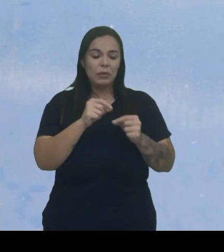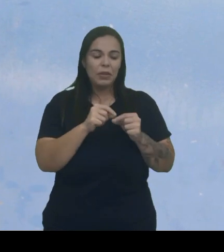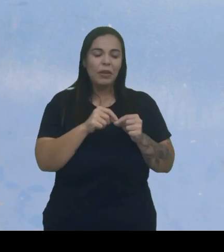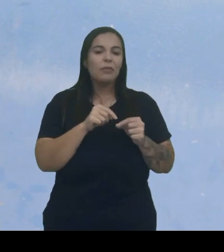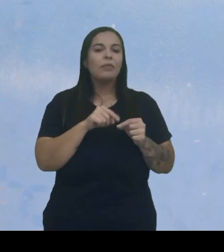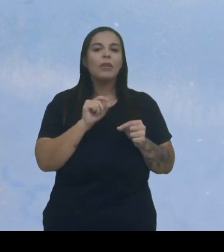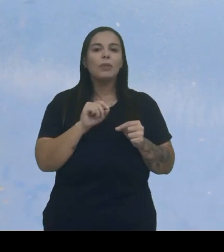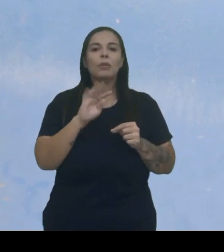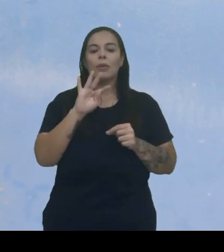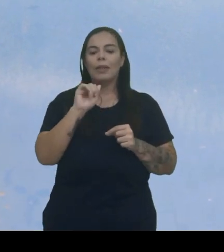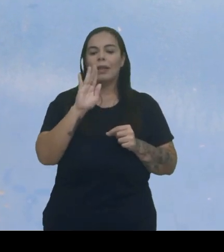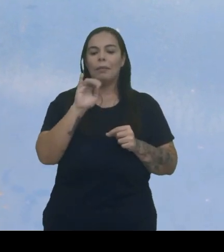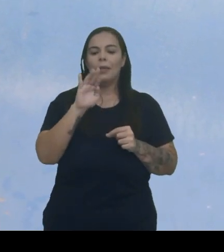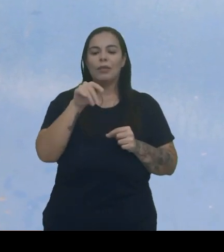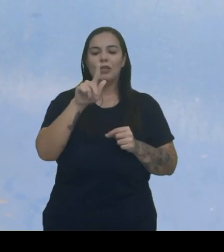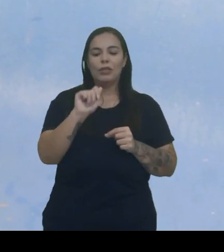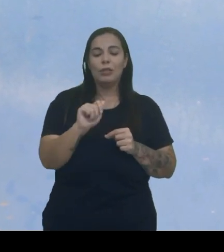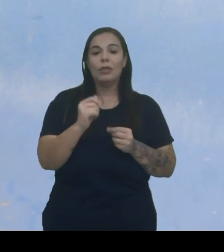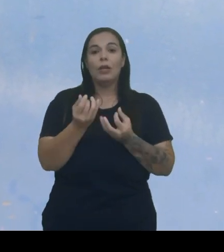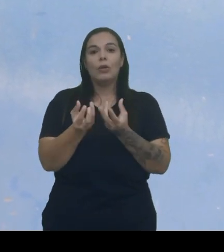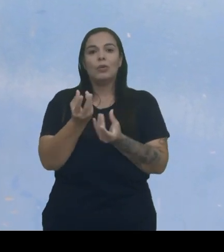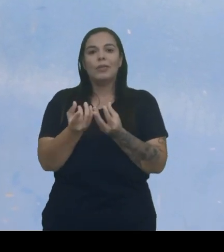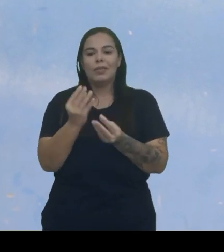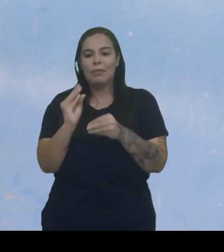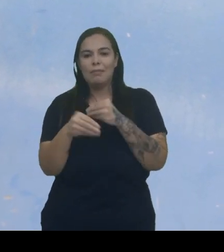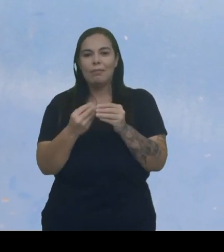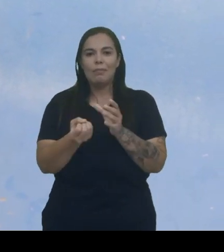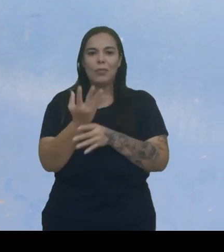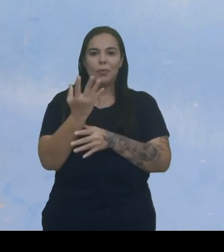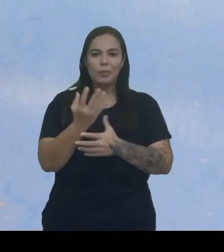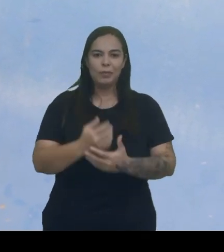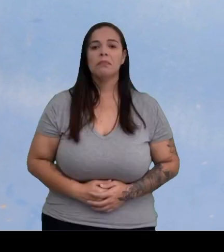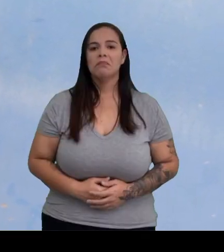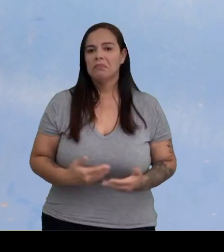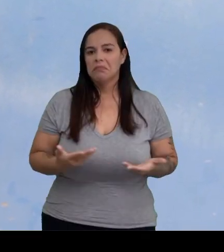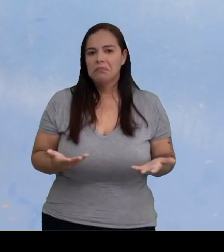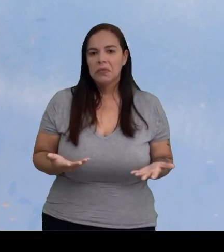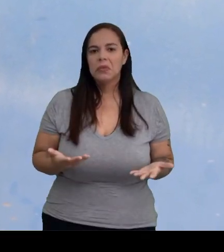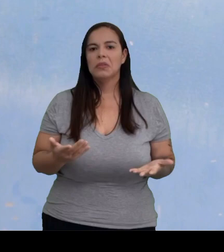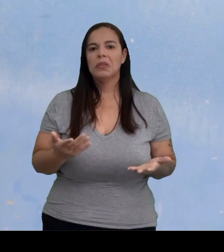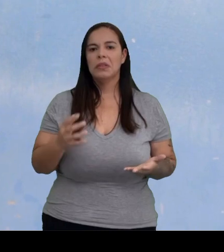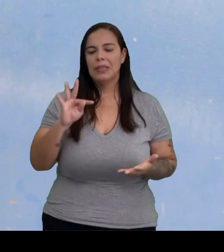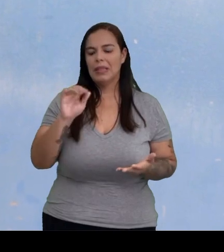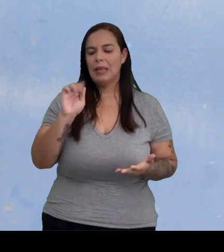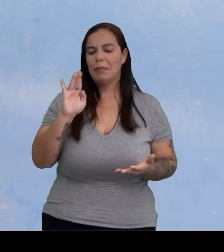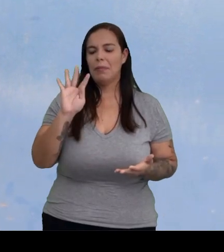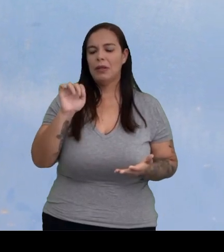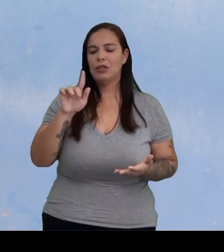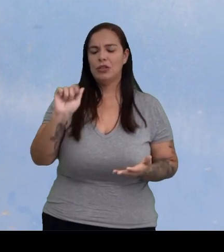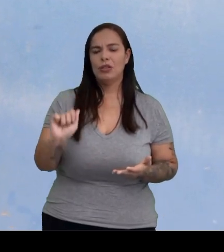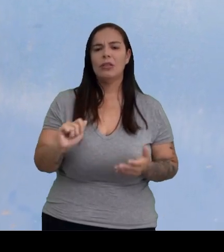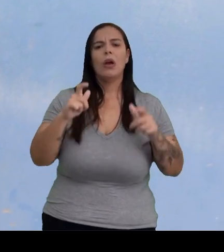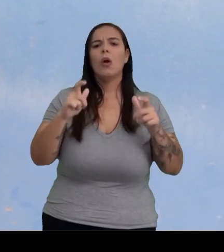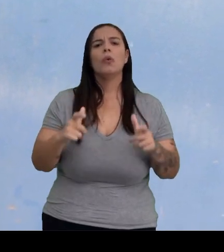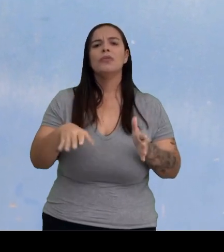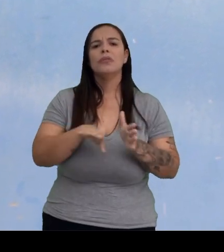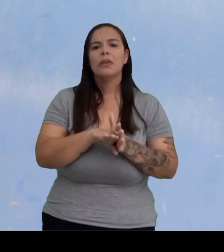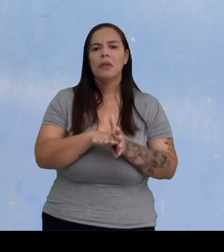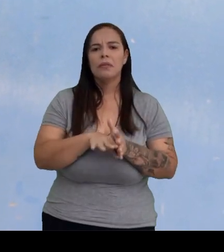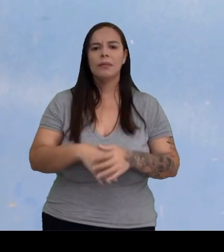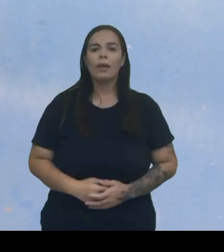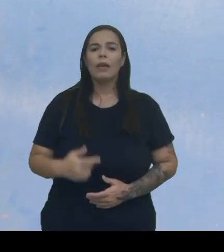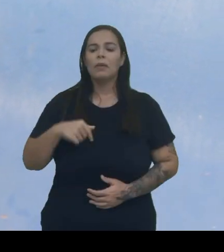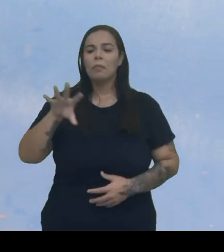de tabatinga cozida que eles faziam. Será que essa tabatinga vinha de algum lugar por aqui?